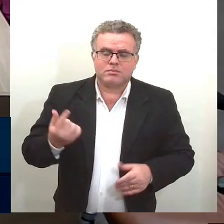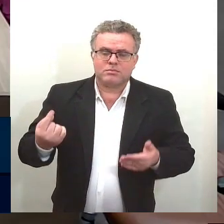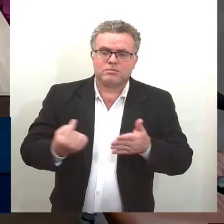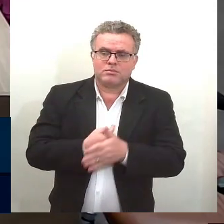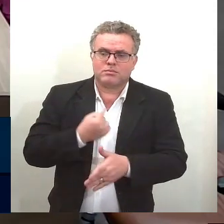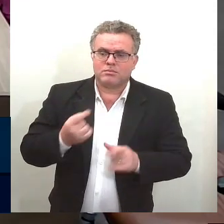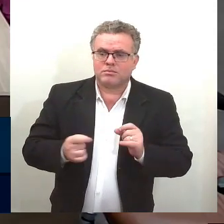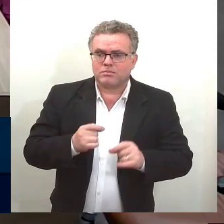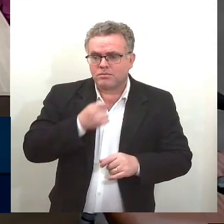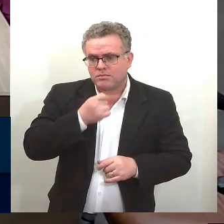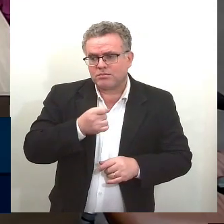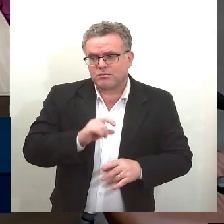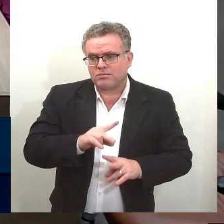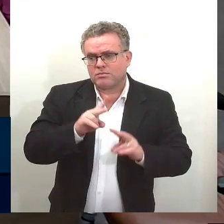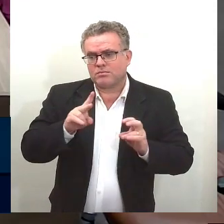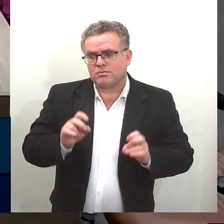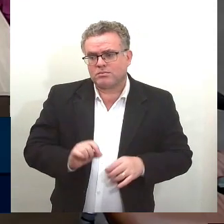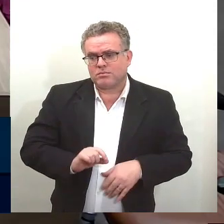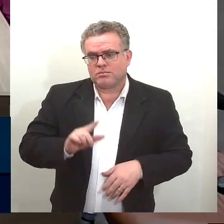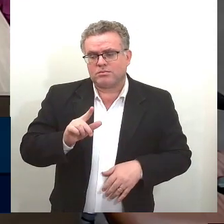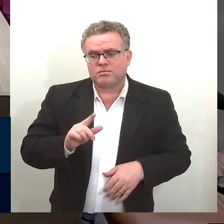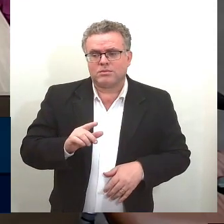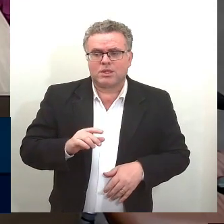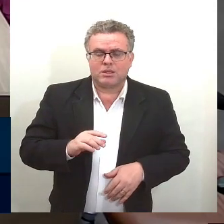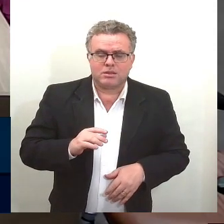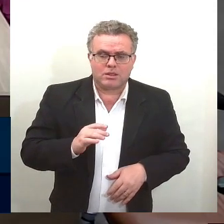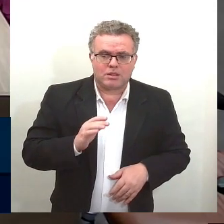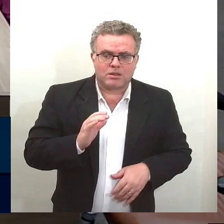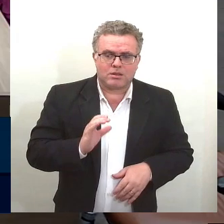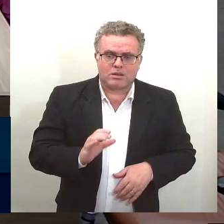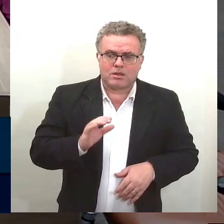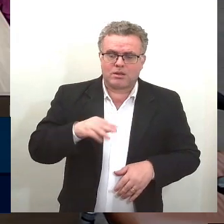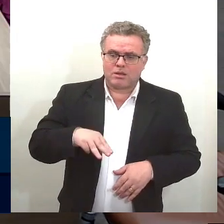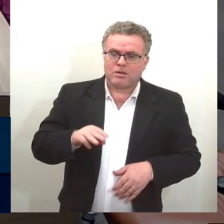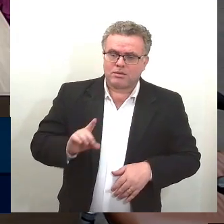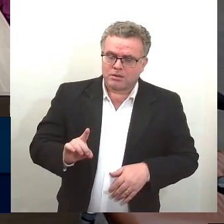em Sergipe. E aí eu estava vendo aqui justamente esses dados.